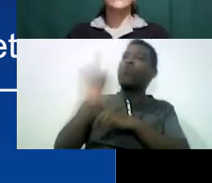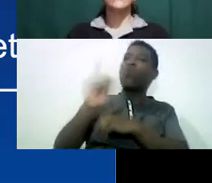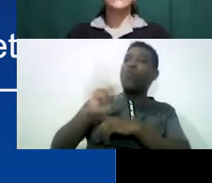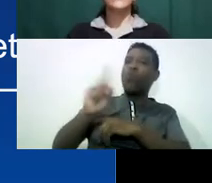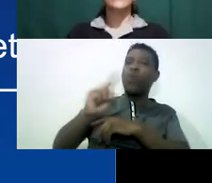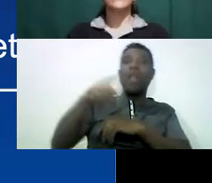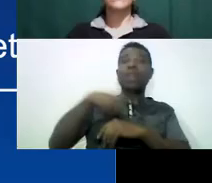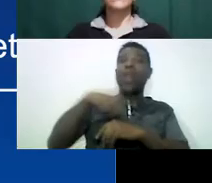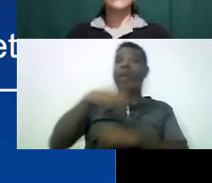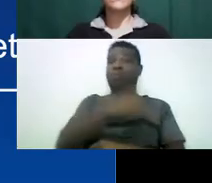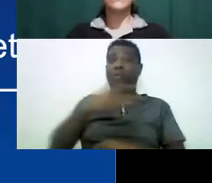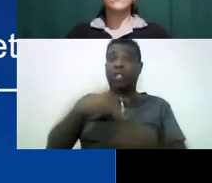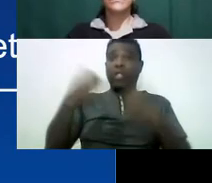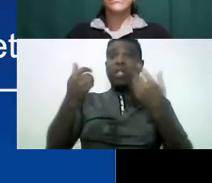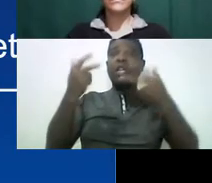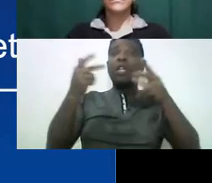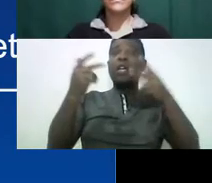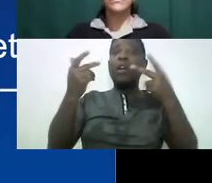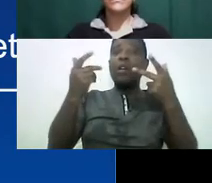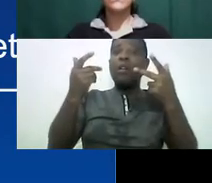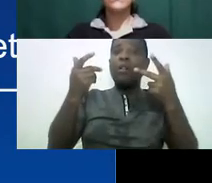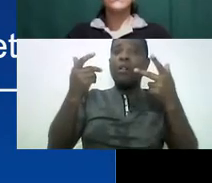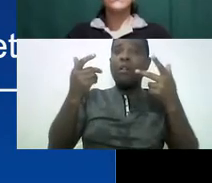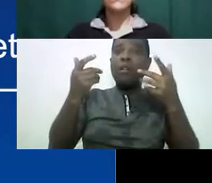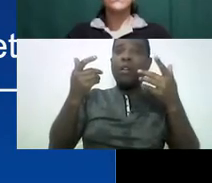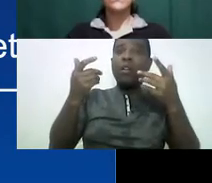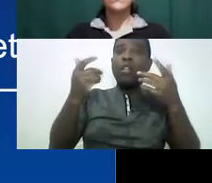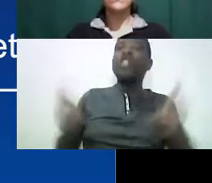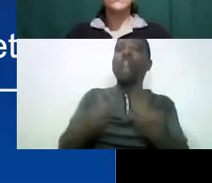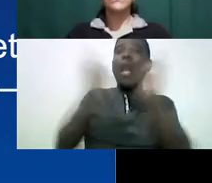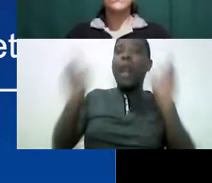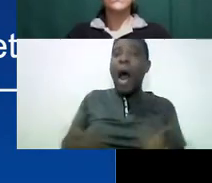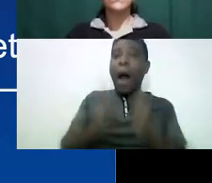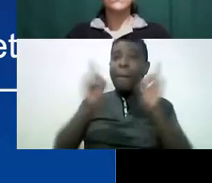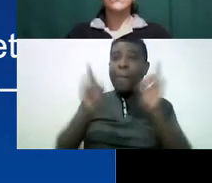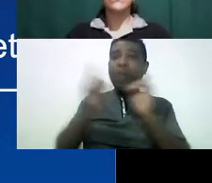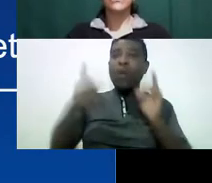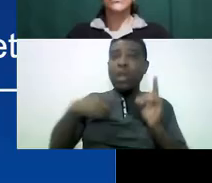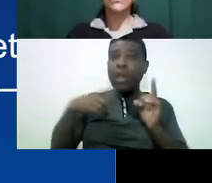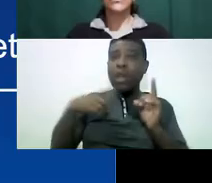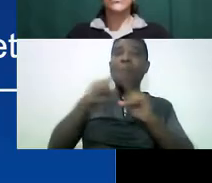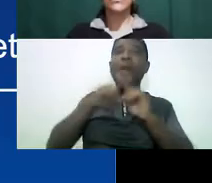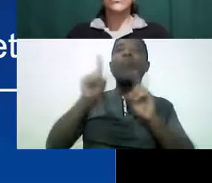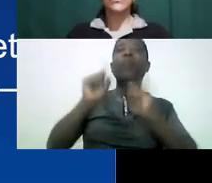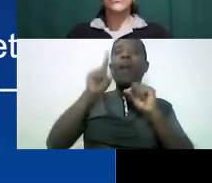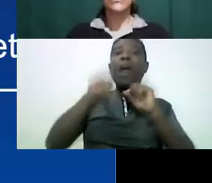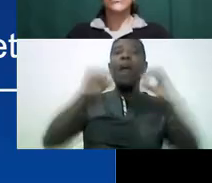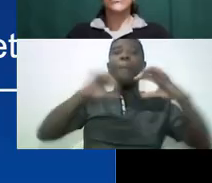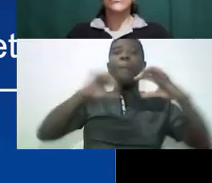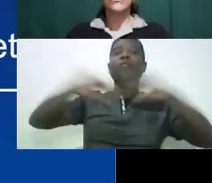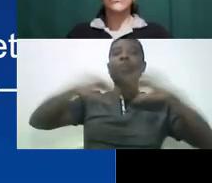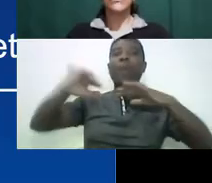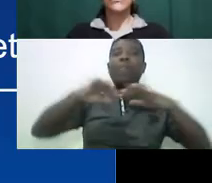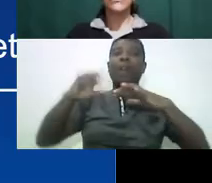eles não são estabilizadores. A gente diria que ele é um músculo mobilizador, que movimenta a coluna. E ele tem um grande componente